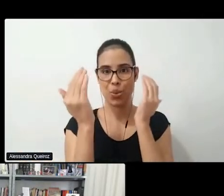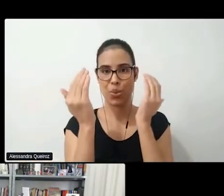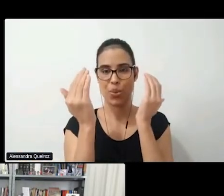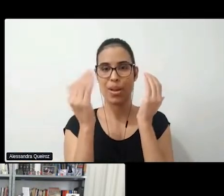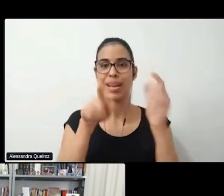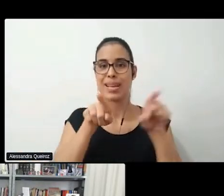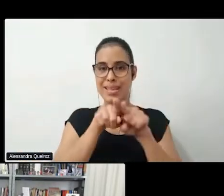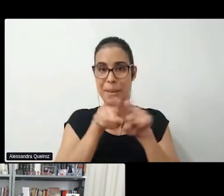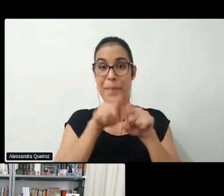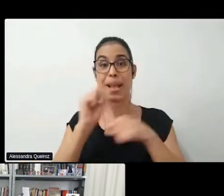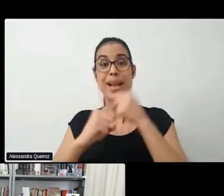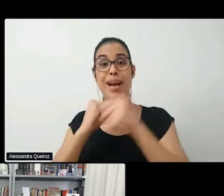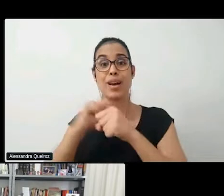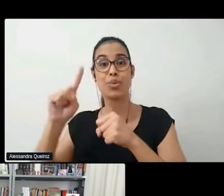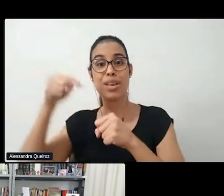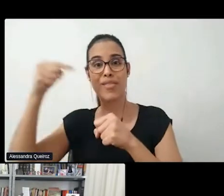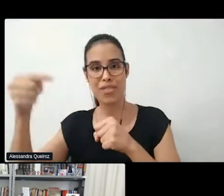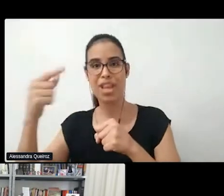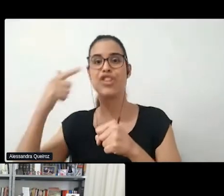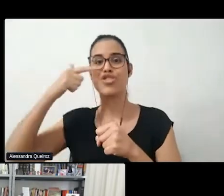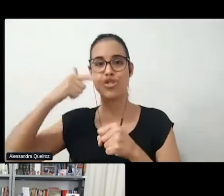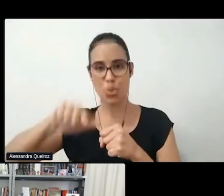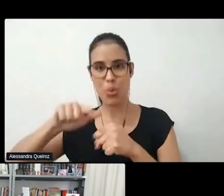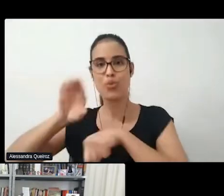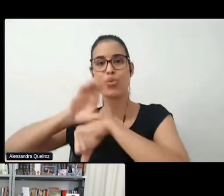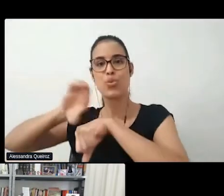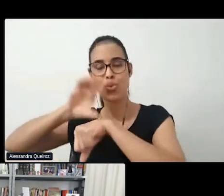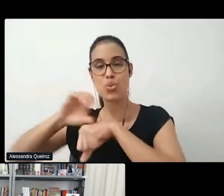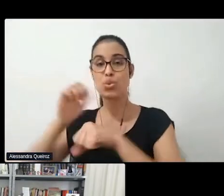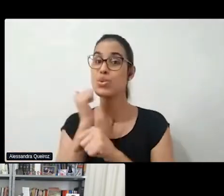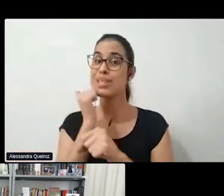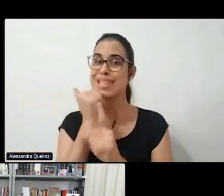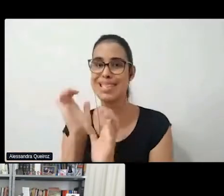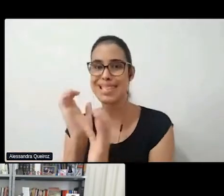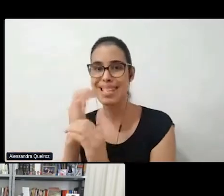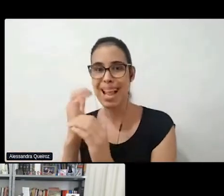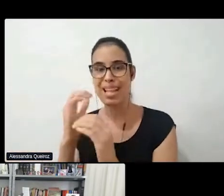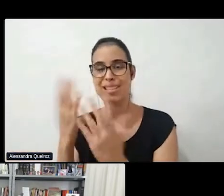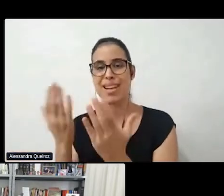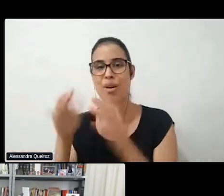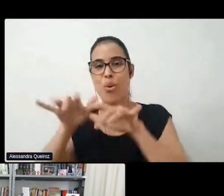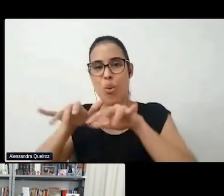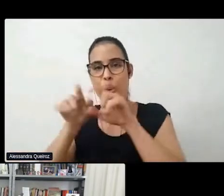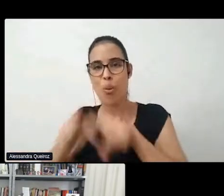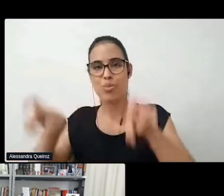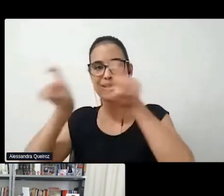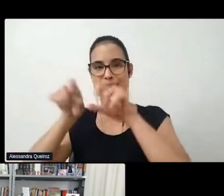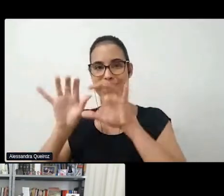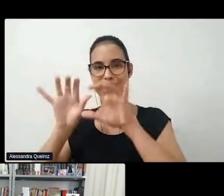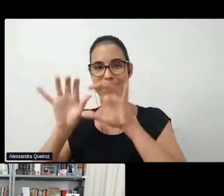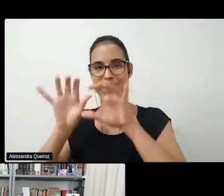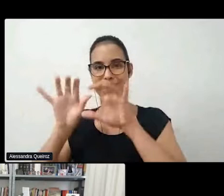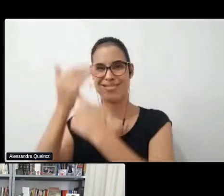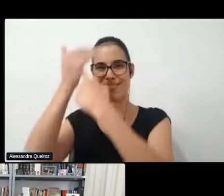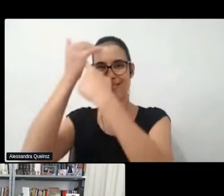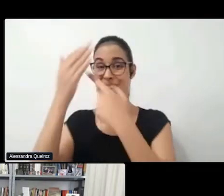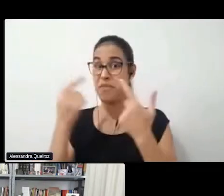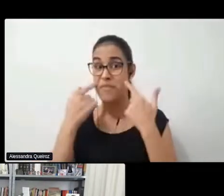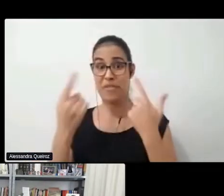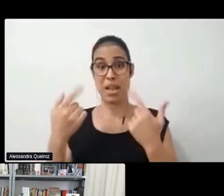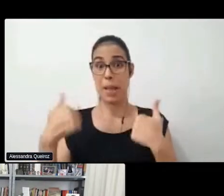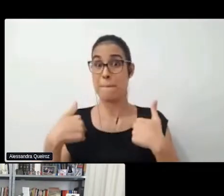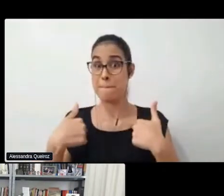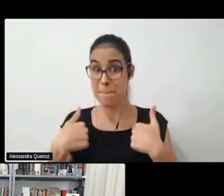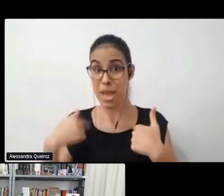mestranda em ciências da computação. Não sei de onde me tira tanto tempo, Antes que perguntem, eu acho que meu dia tem